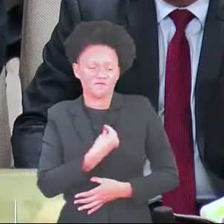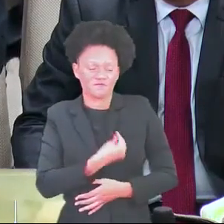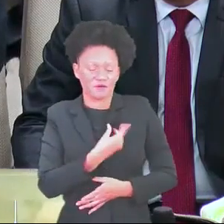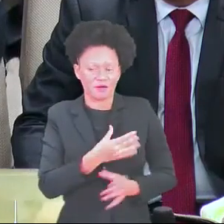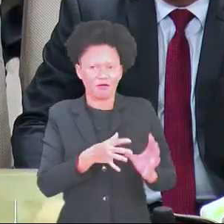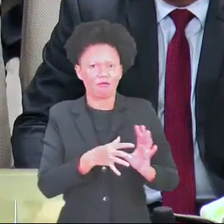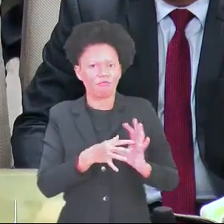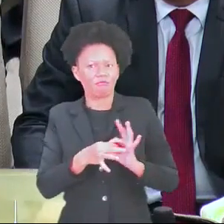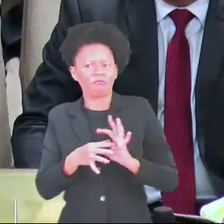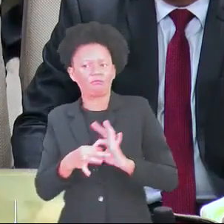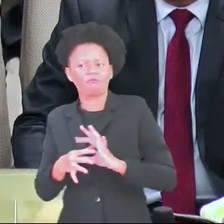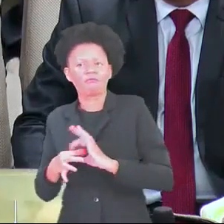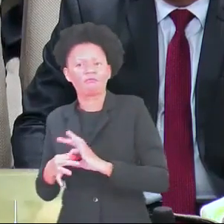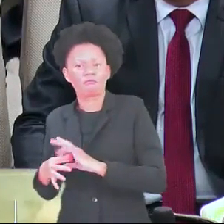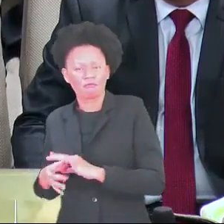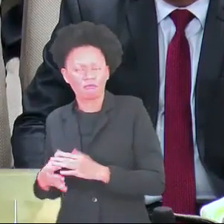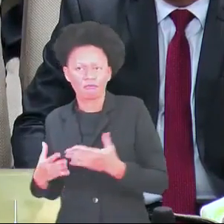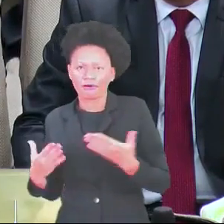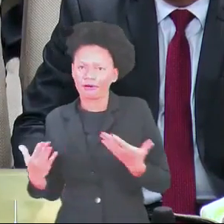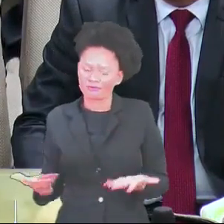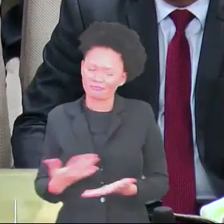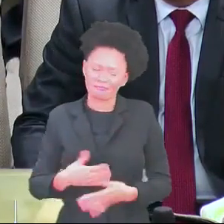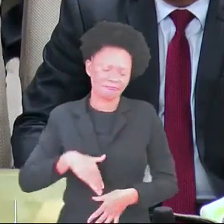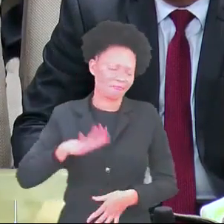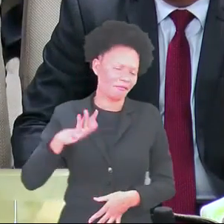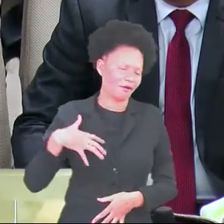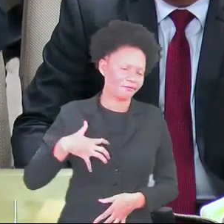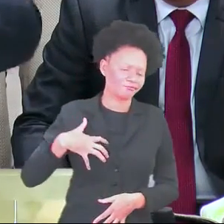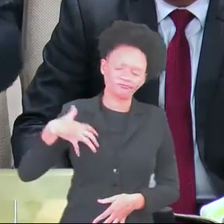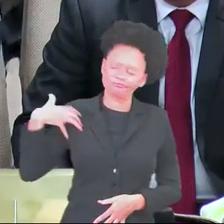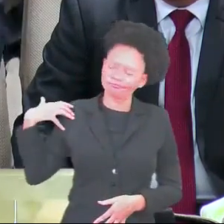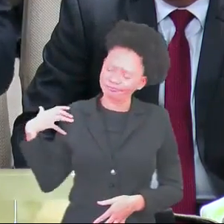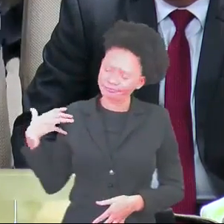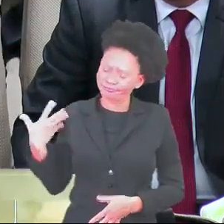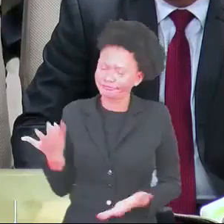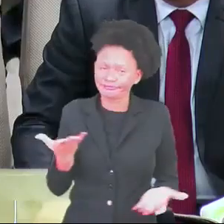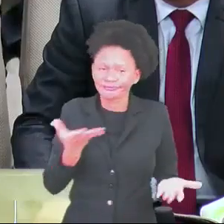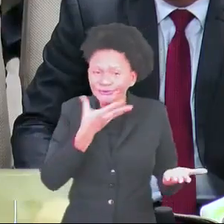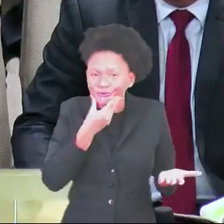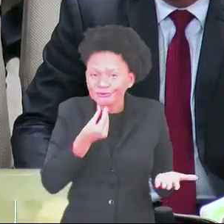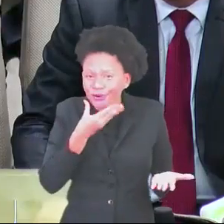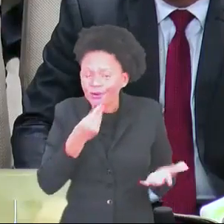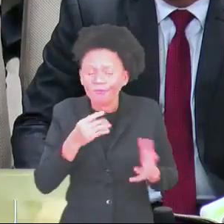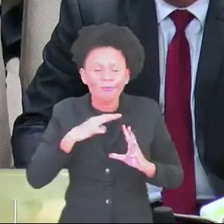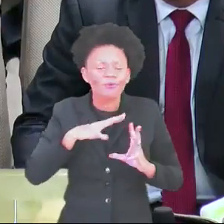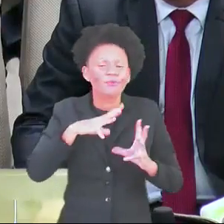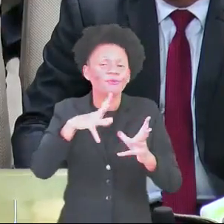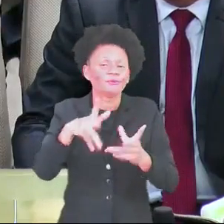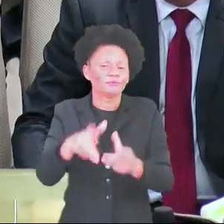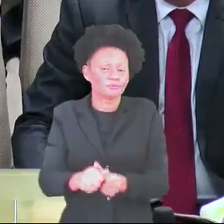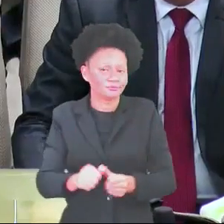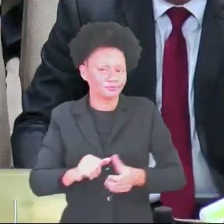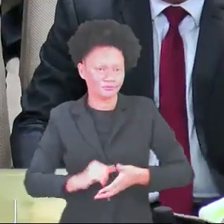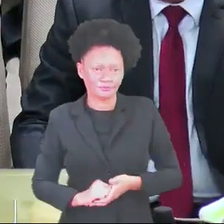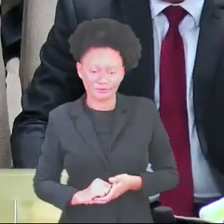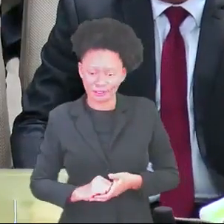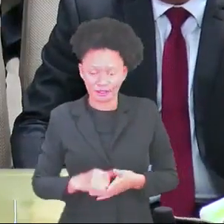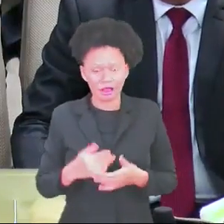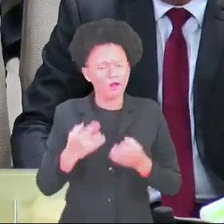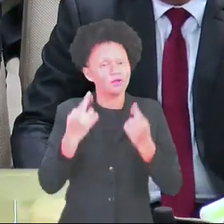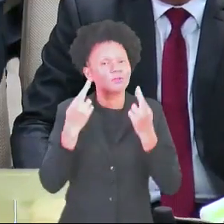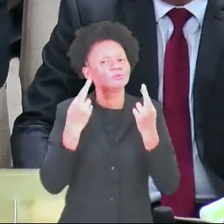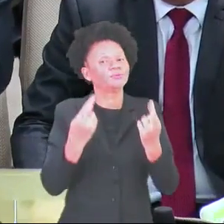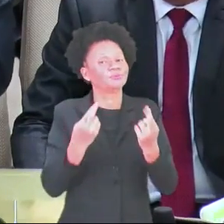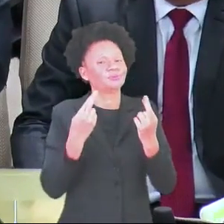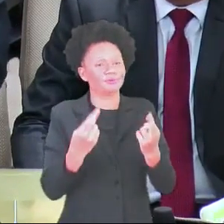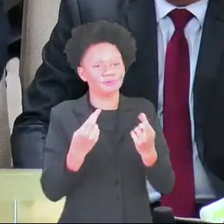contexto, éramos os mais miseráveis dos homens, do mundo inteiro. A nossa esperança não